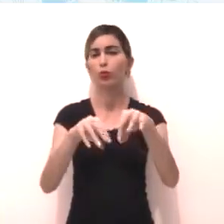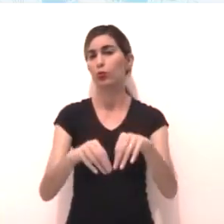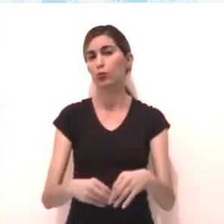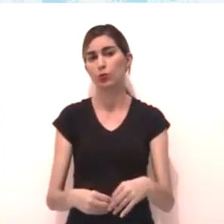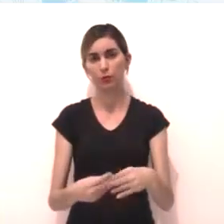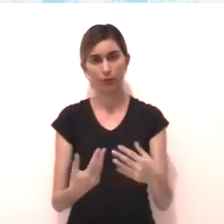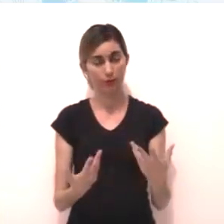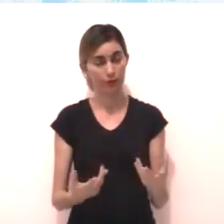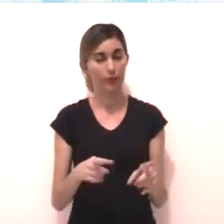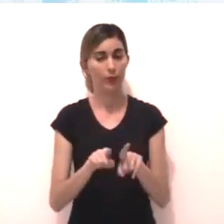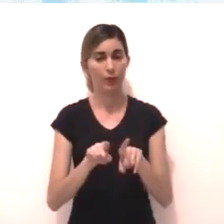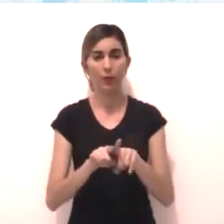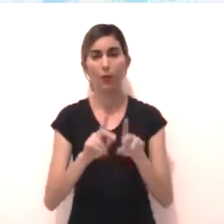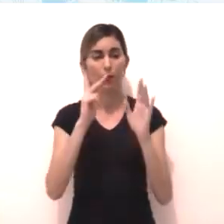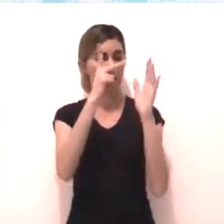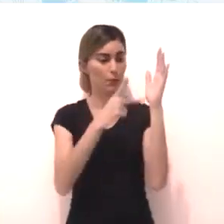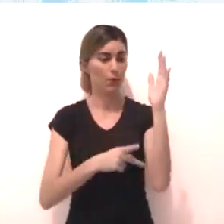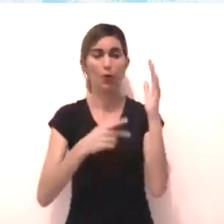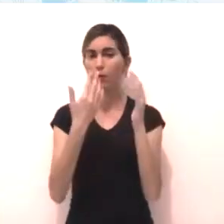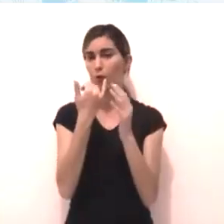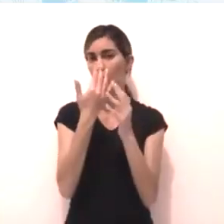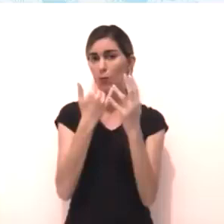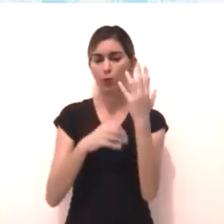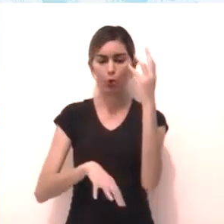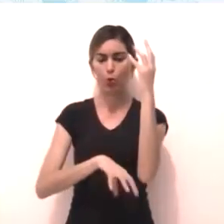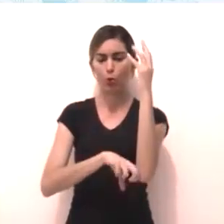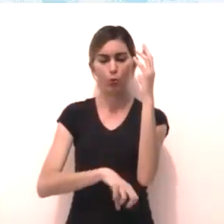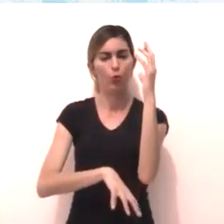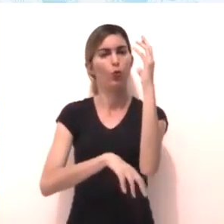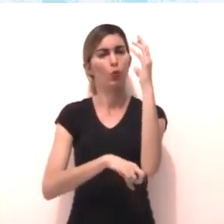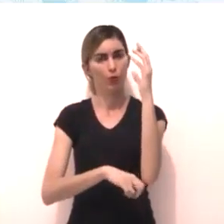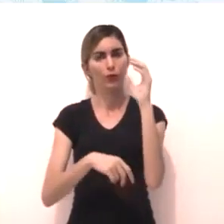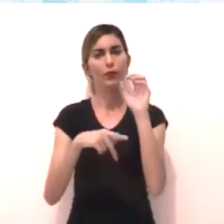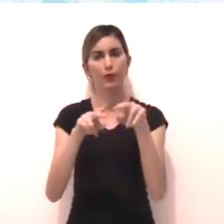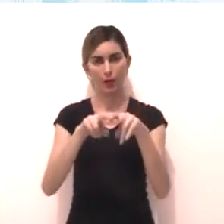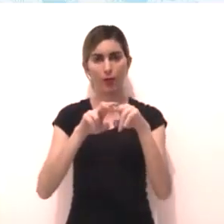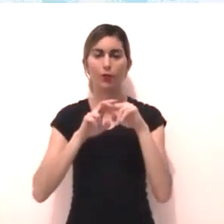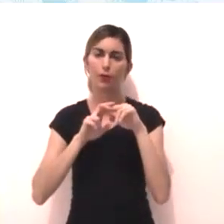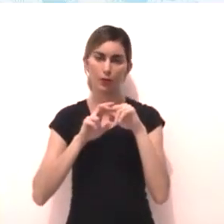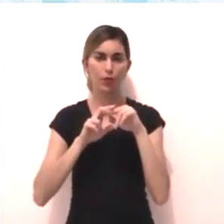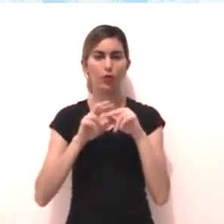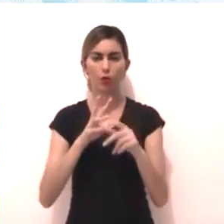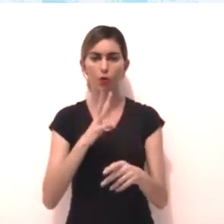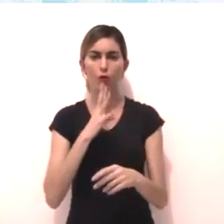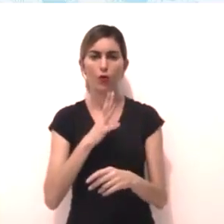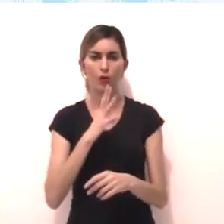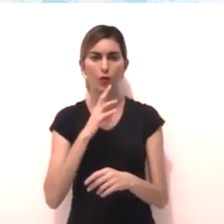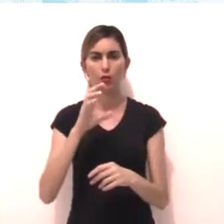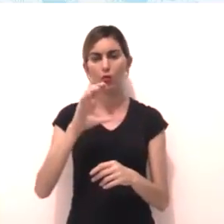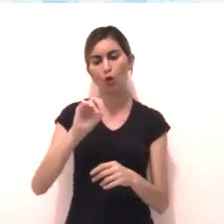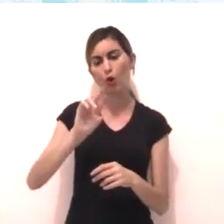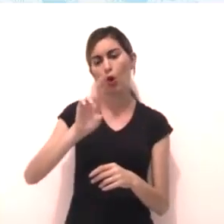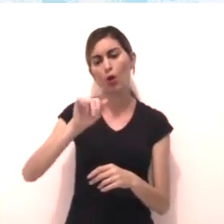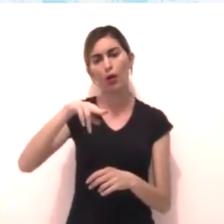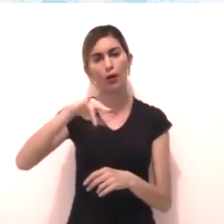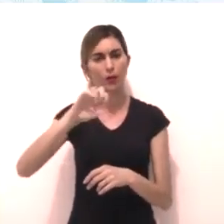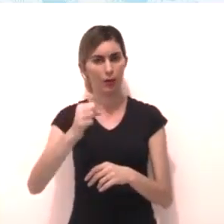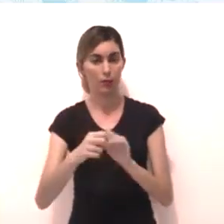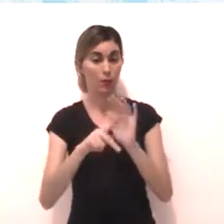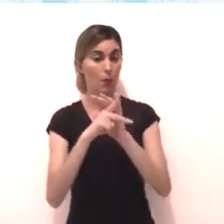planeta. Além de fabricar seu próprio alimento, por isso que a planta também é conhecida como um